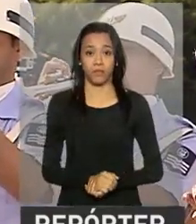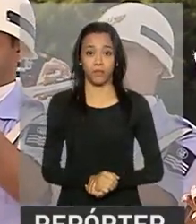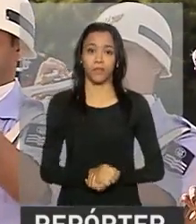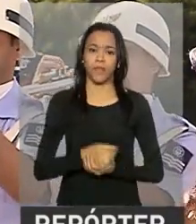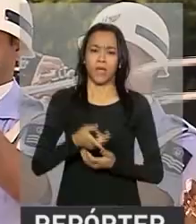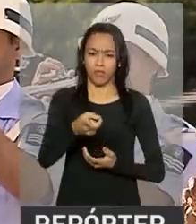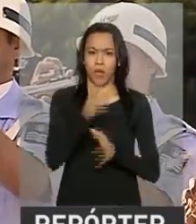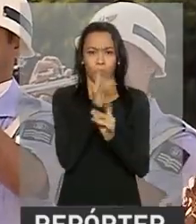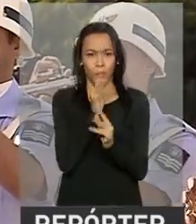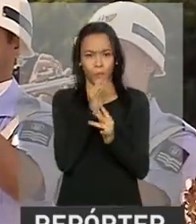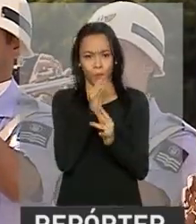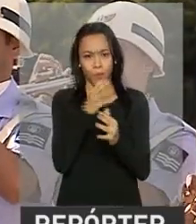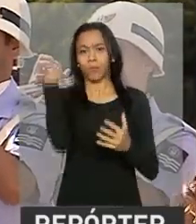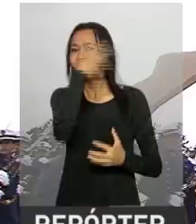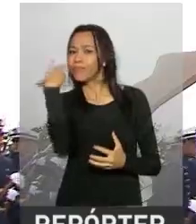Banda.